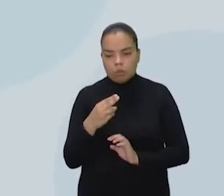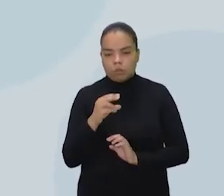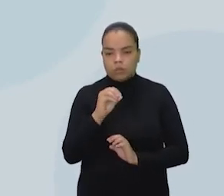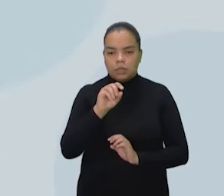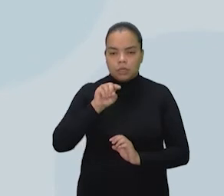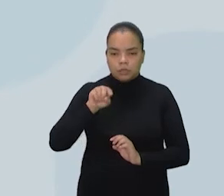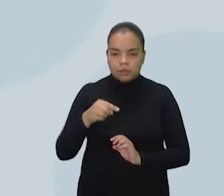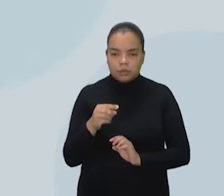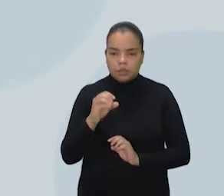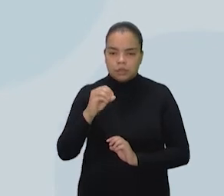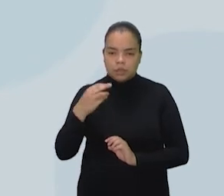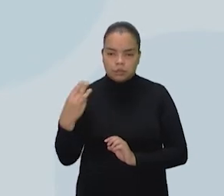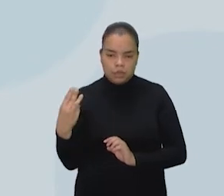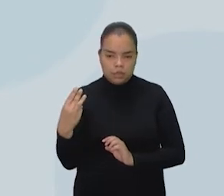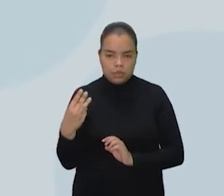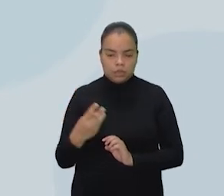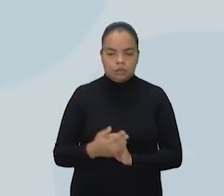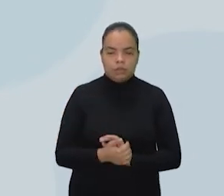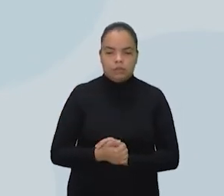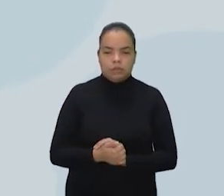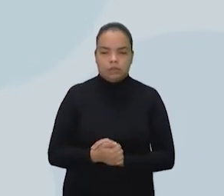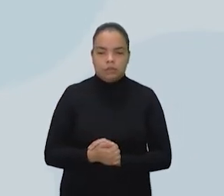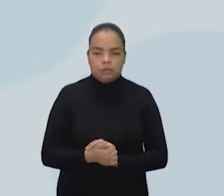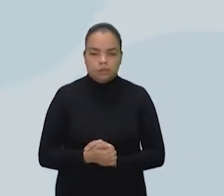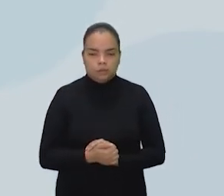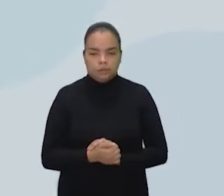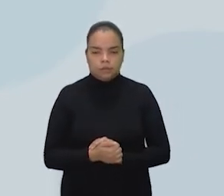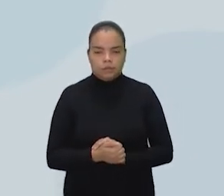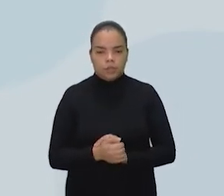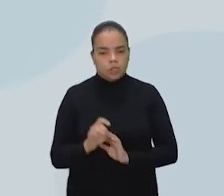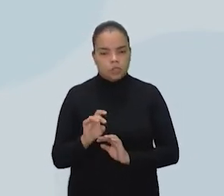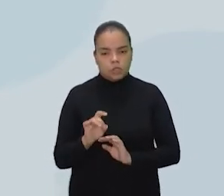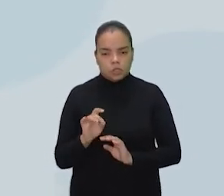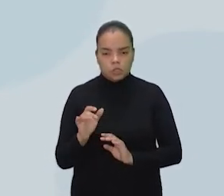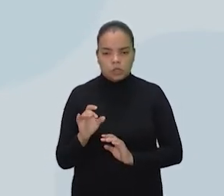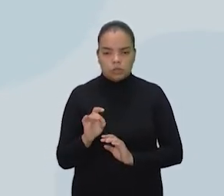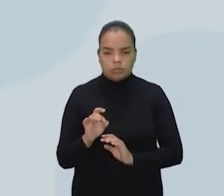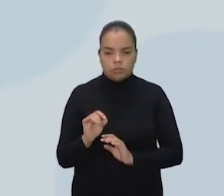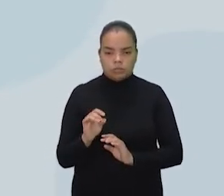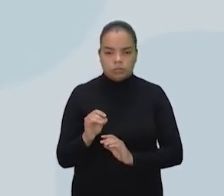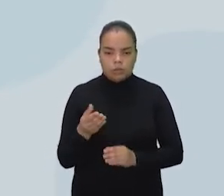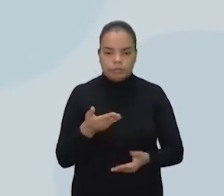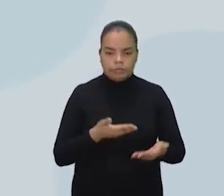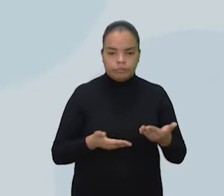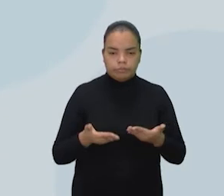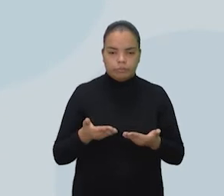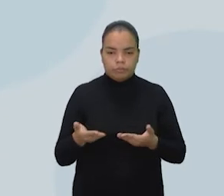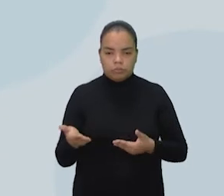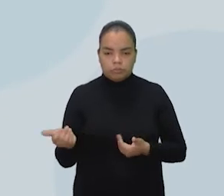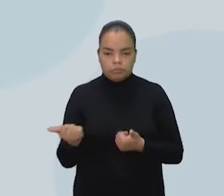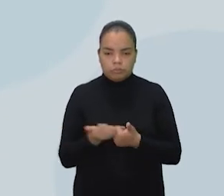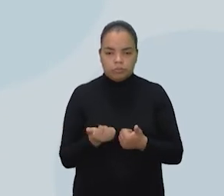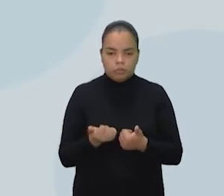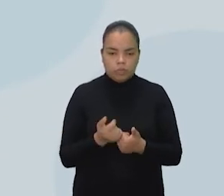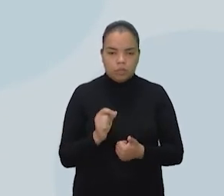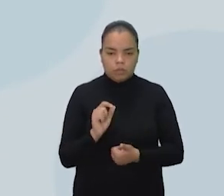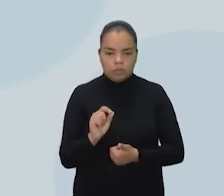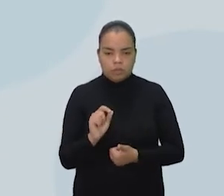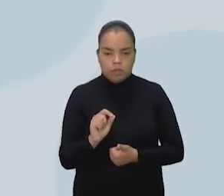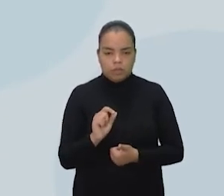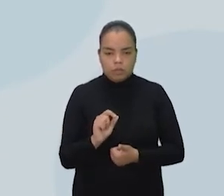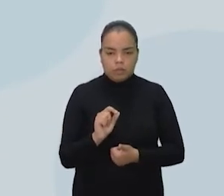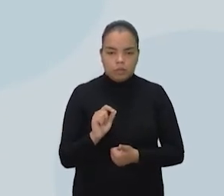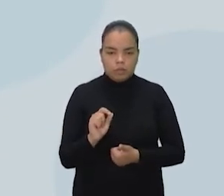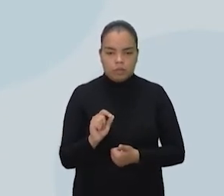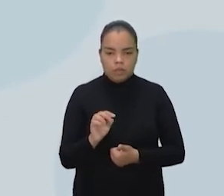vocês podem colocar, tá bom? Aqui na fórmula. E basta substituir o tempo aqui, ó, é 5 meses. O que você tem que ficar atento